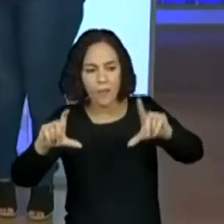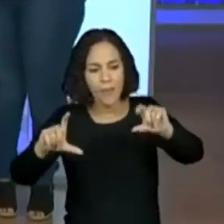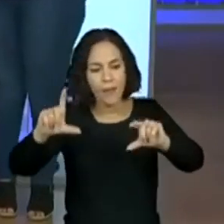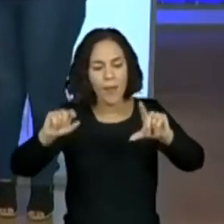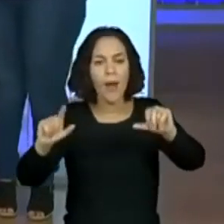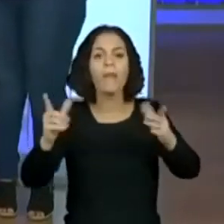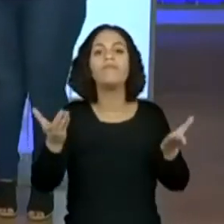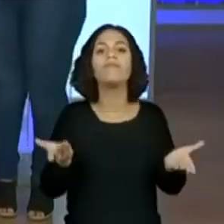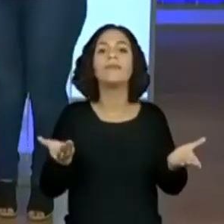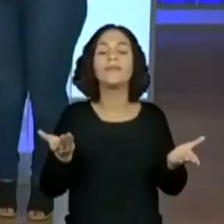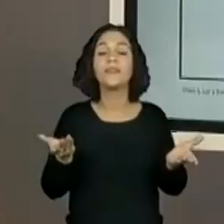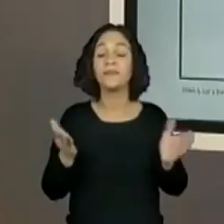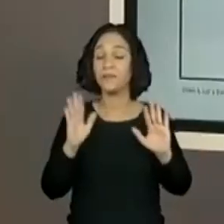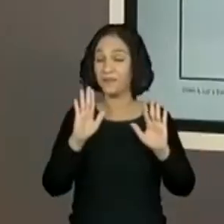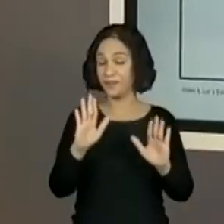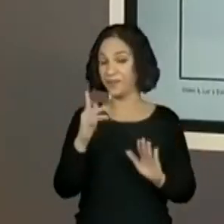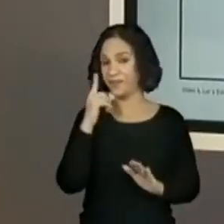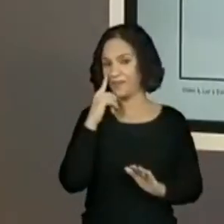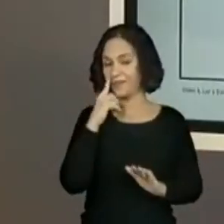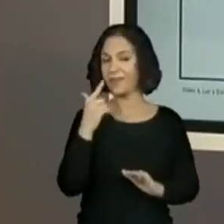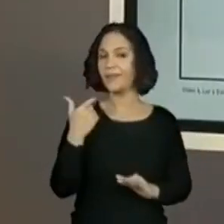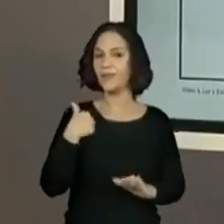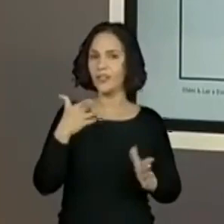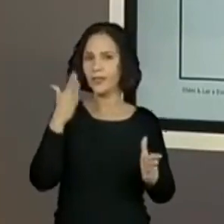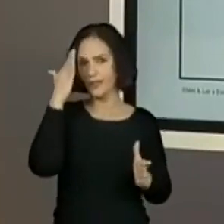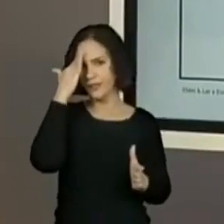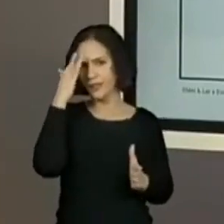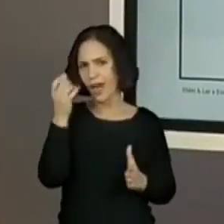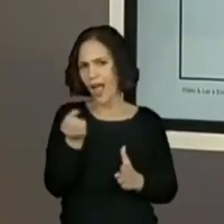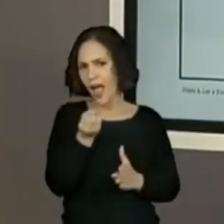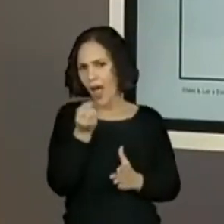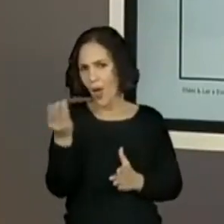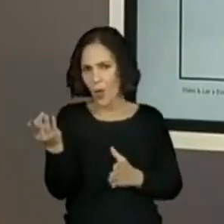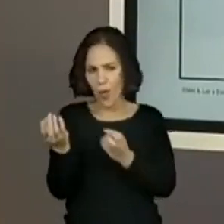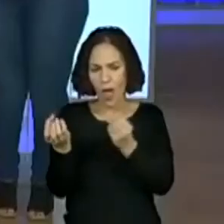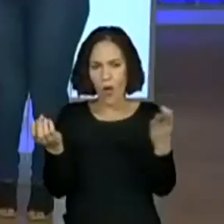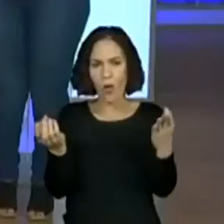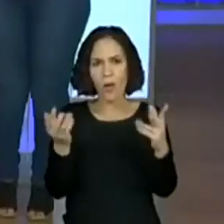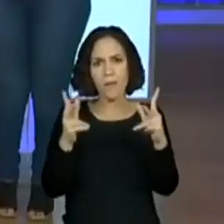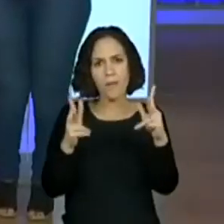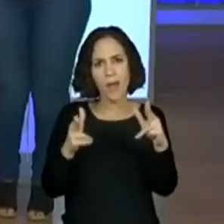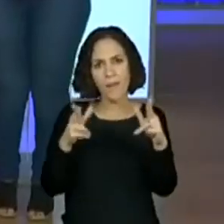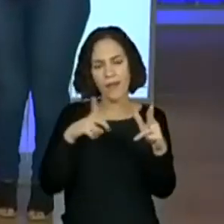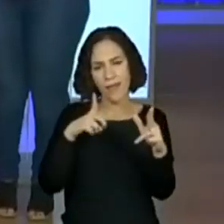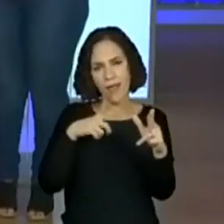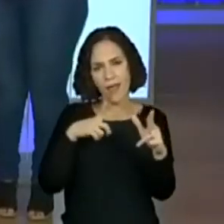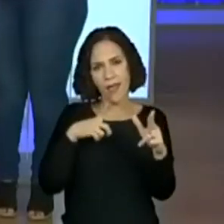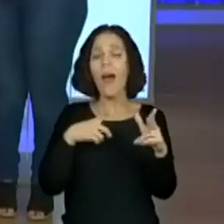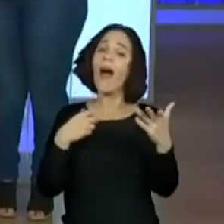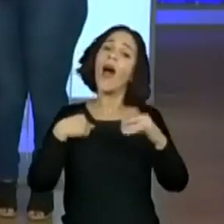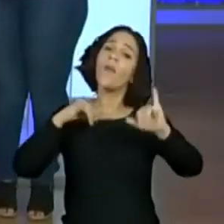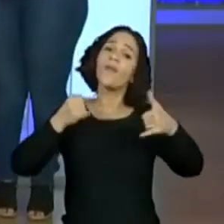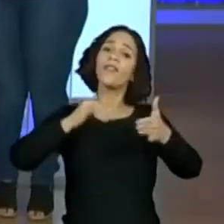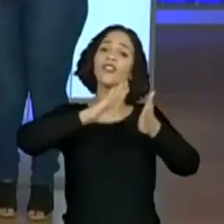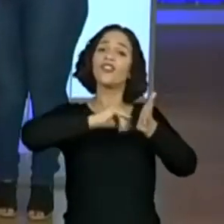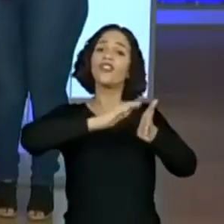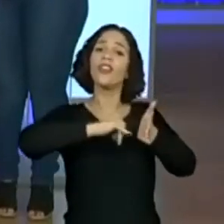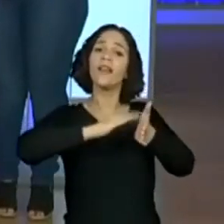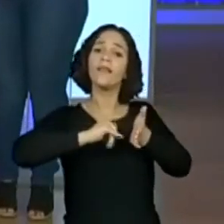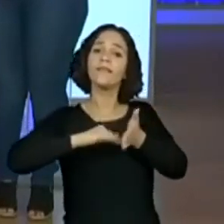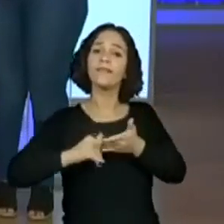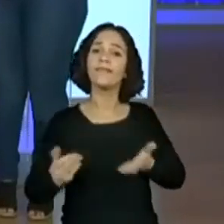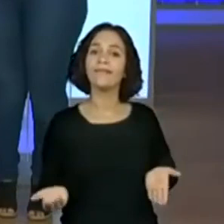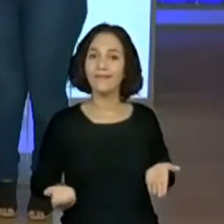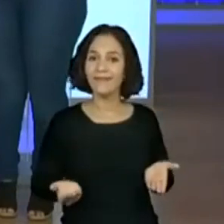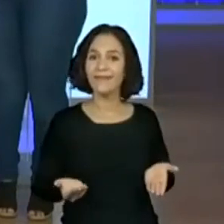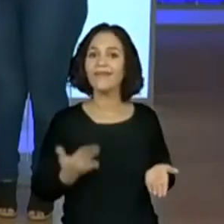o Caio tem? Já que eu já sei... perceber que tem algumas notas que se repetem nos dois cofrinhos, eu vou começar a eliminar as notas que